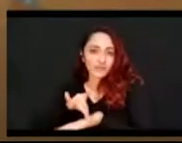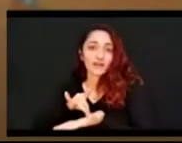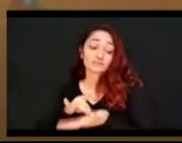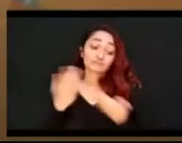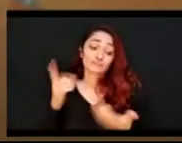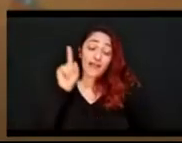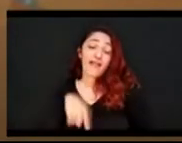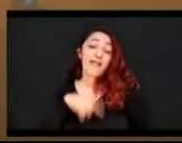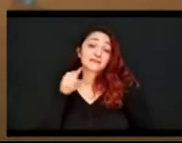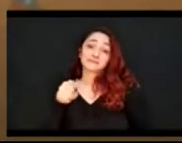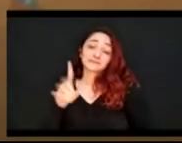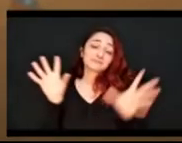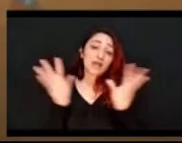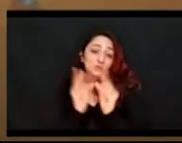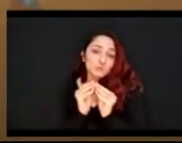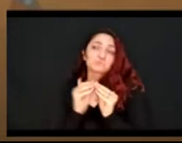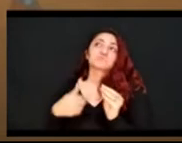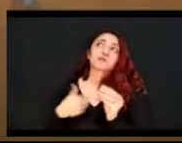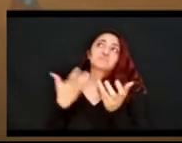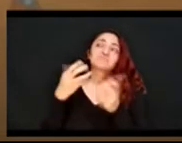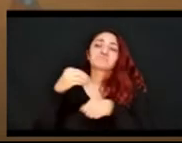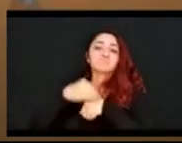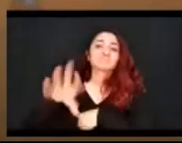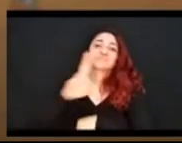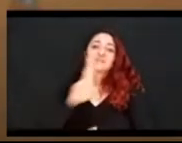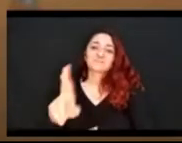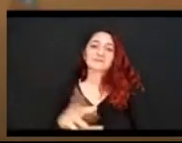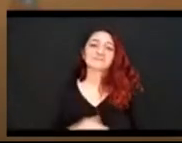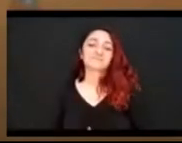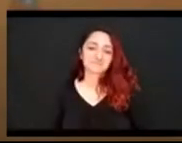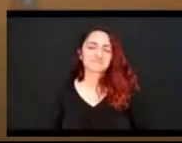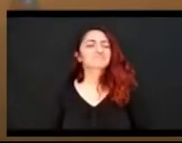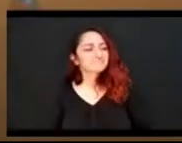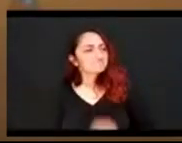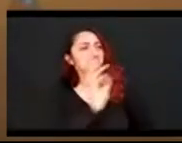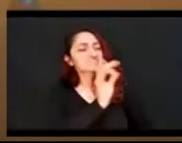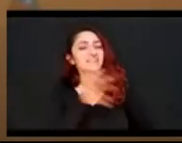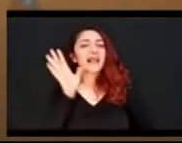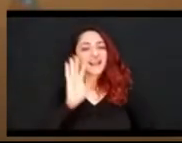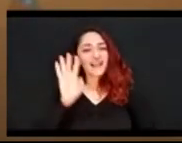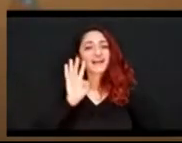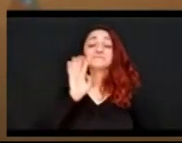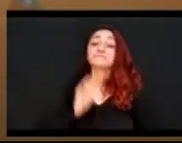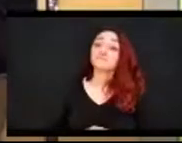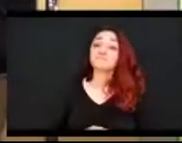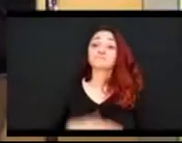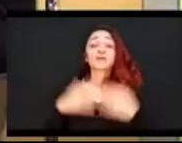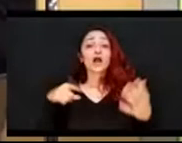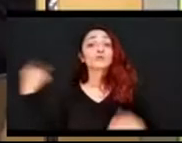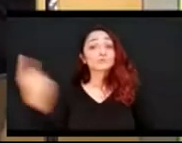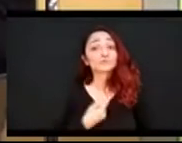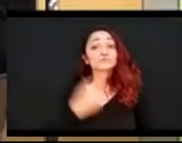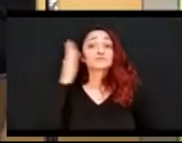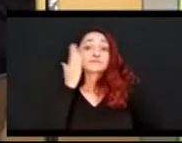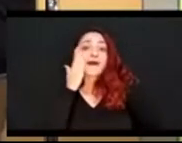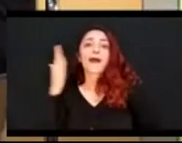desse resumo que eu queria responder a sua pergunta muito legal bem nós sabemos principalmente no varejo